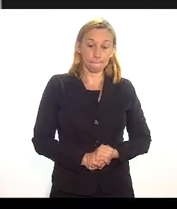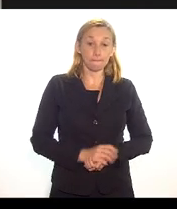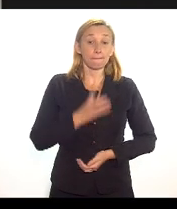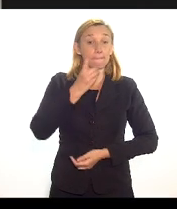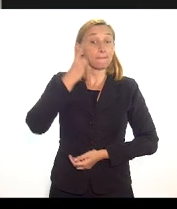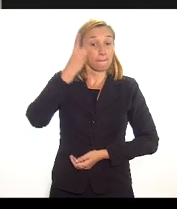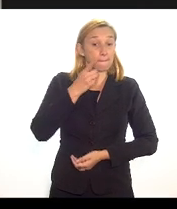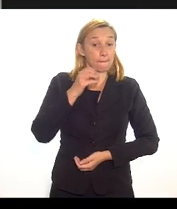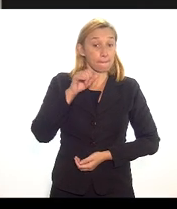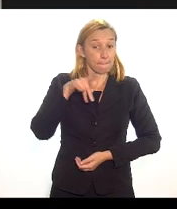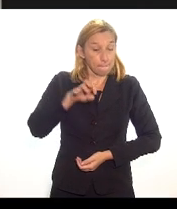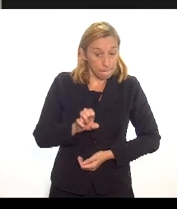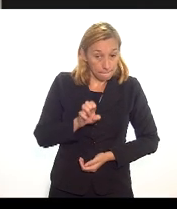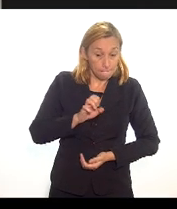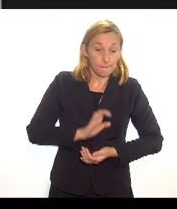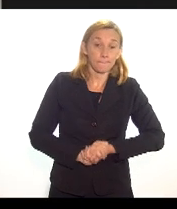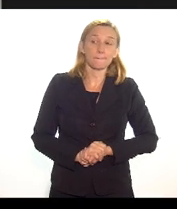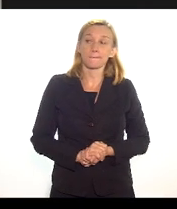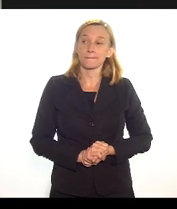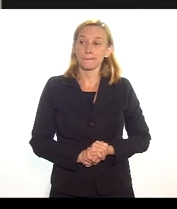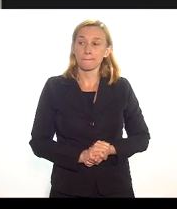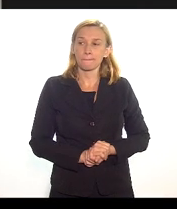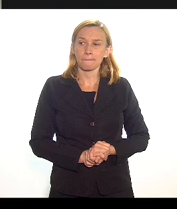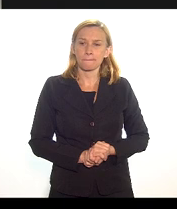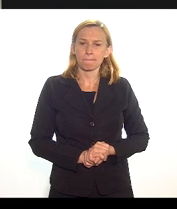Deputado Alexandre,